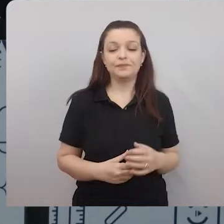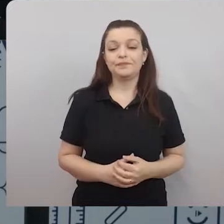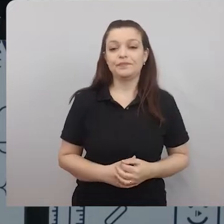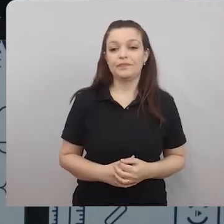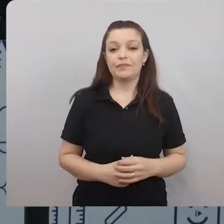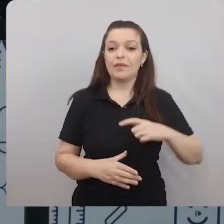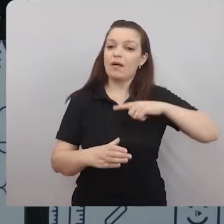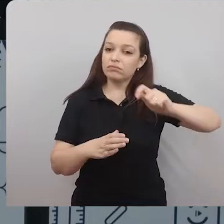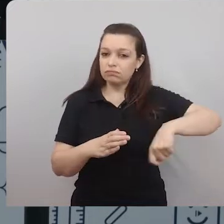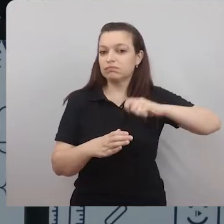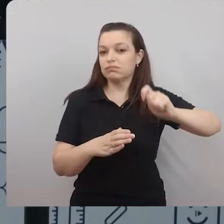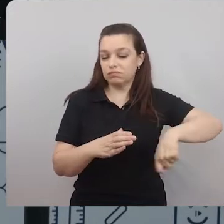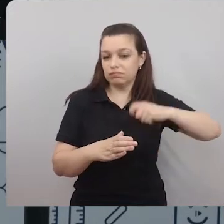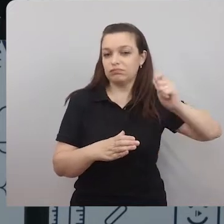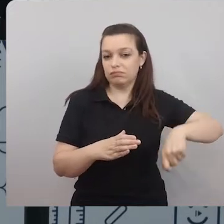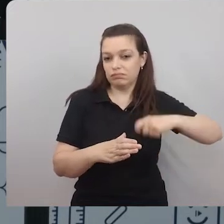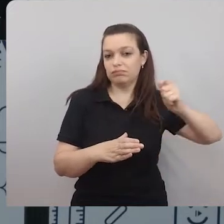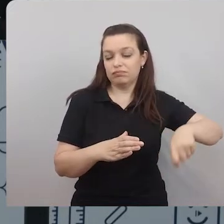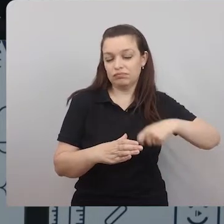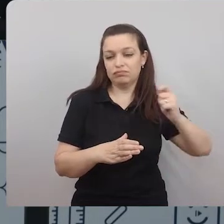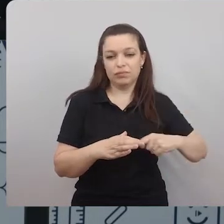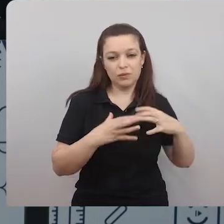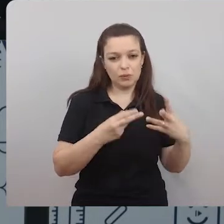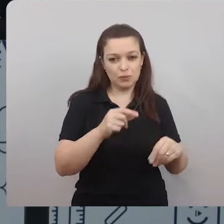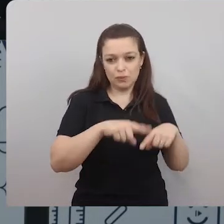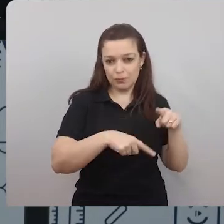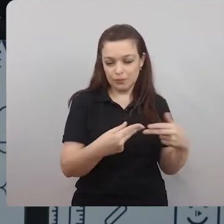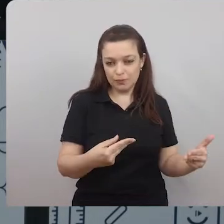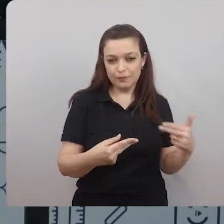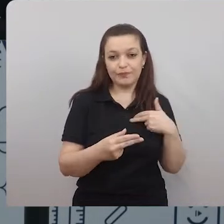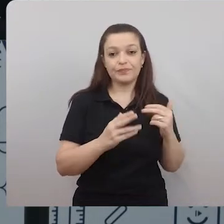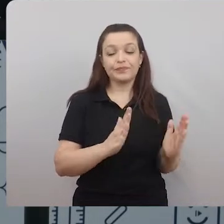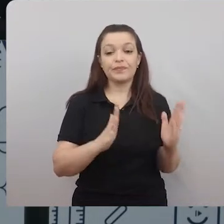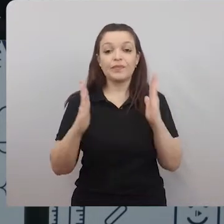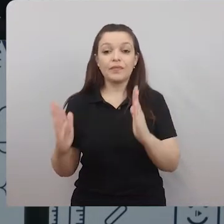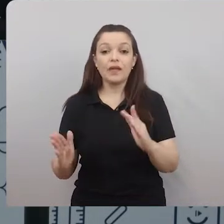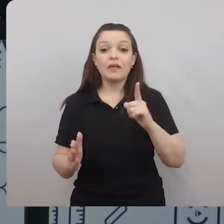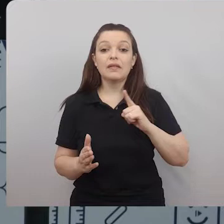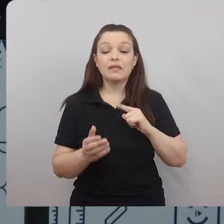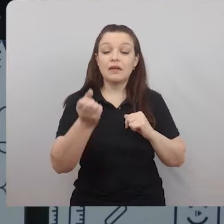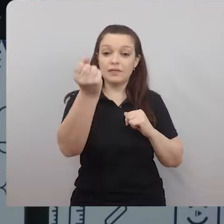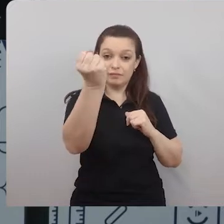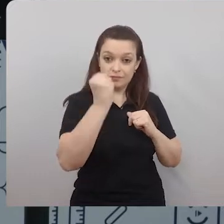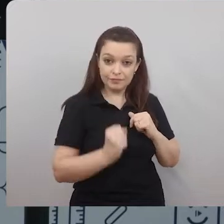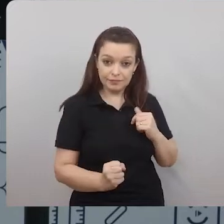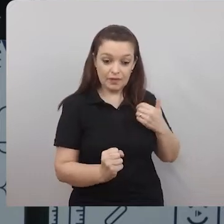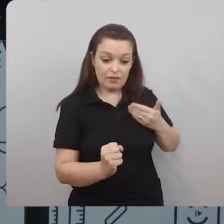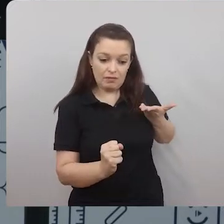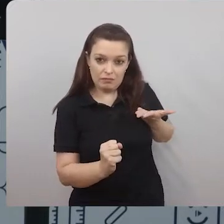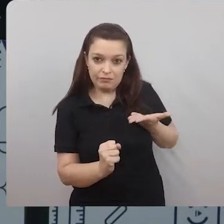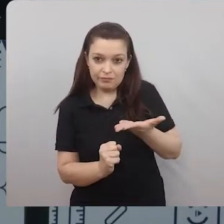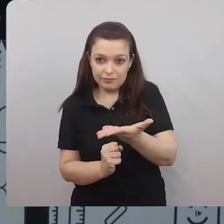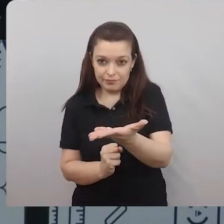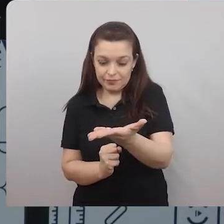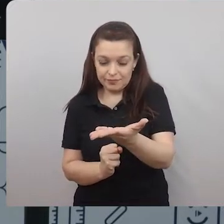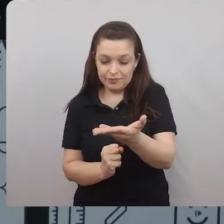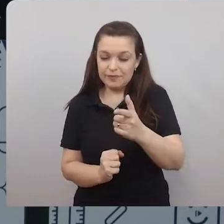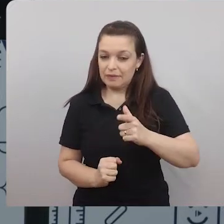tigela, misturando os ingredientes. Temos a imagem do